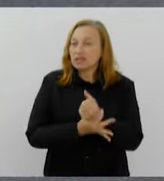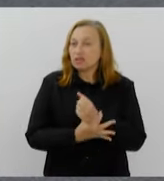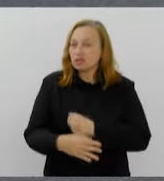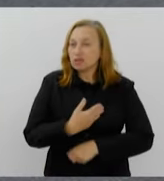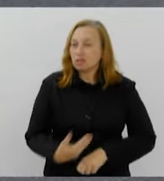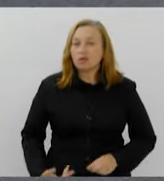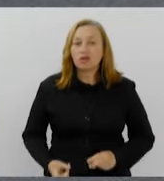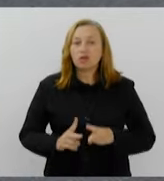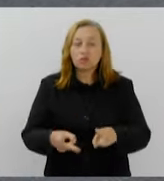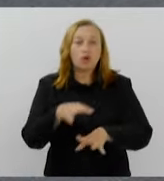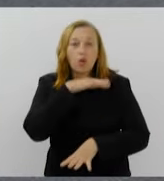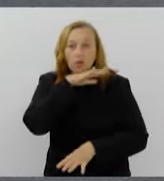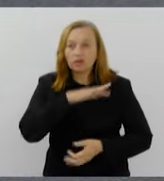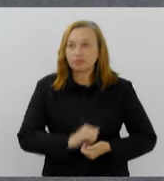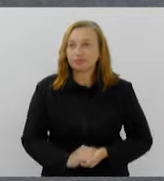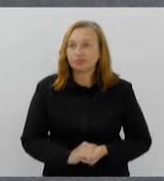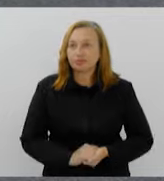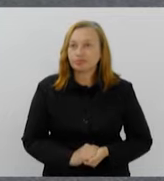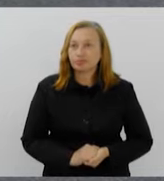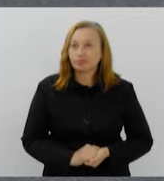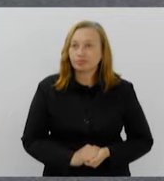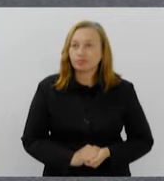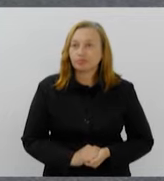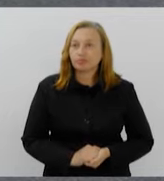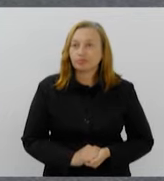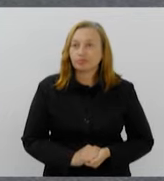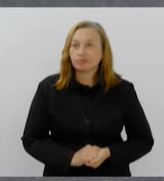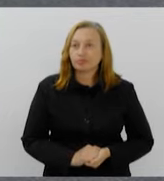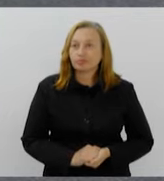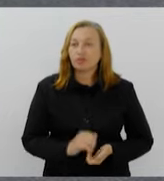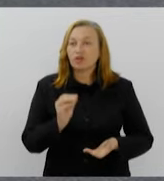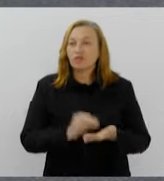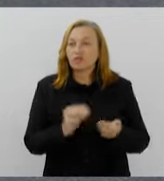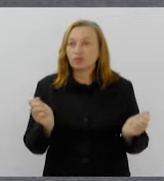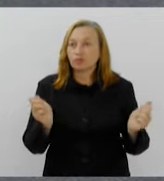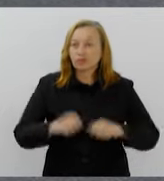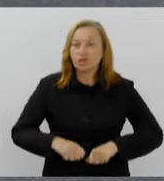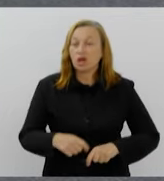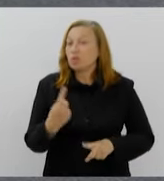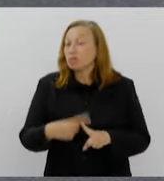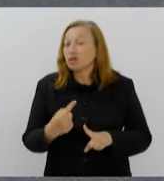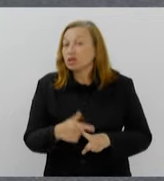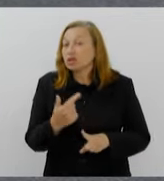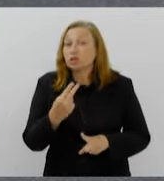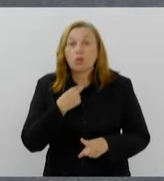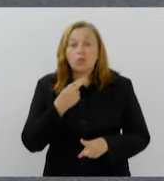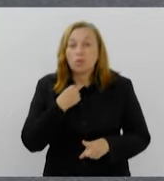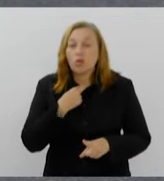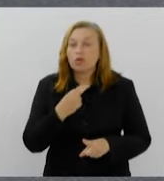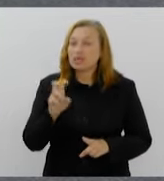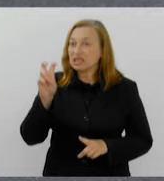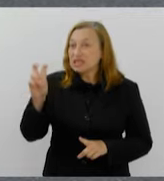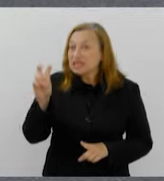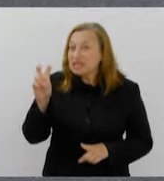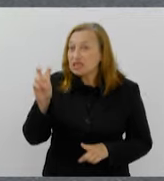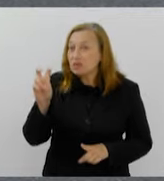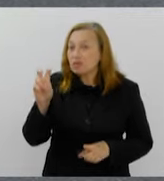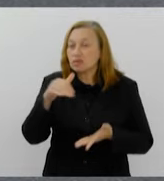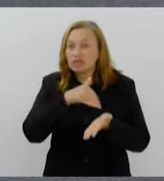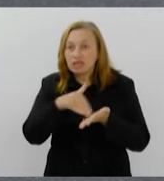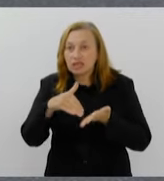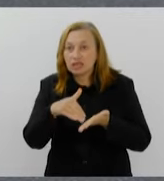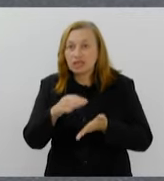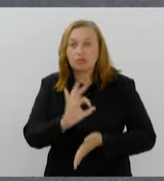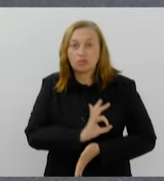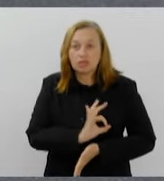continuar o caos que tá esse caos por conta de incompetência porque não é possível você ter cinco secretários de